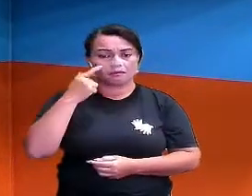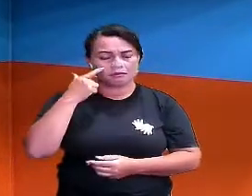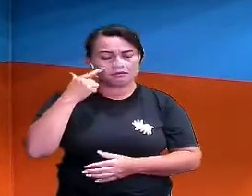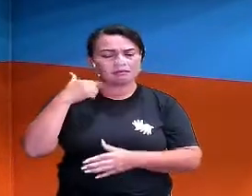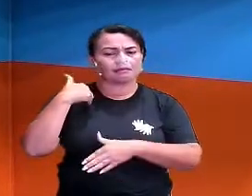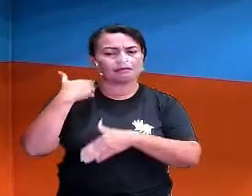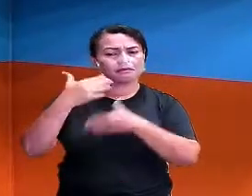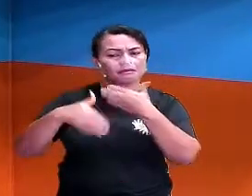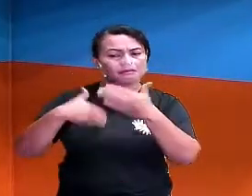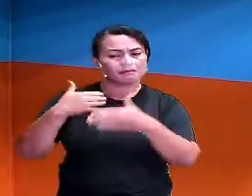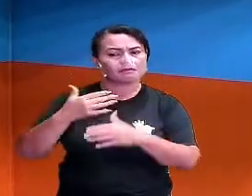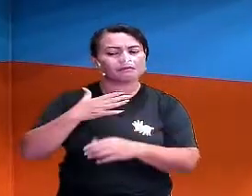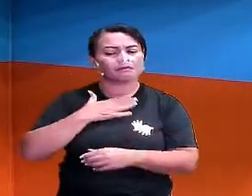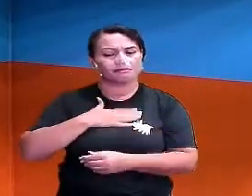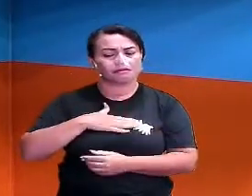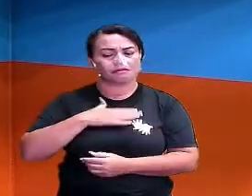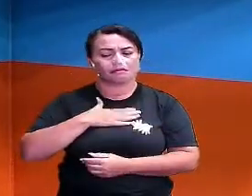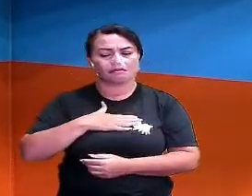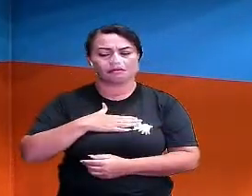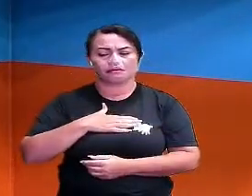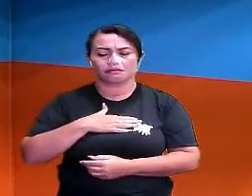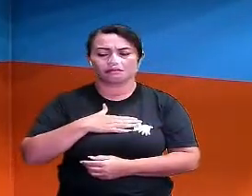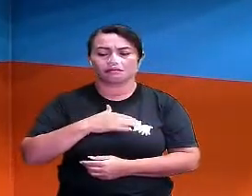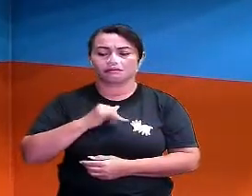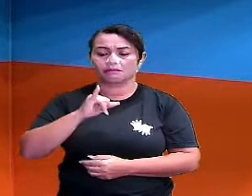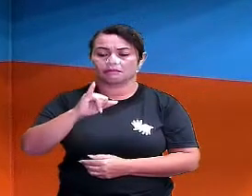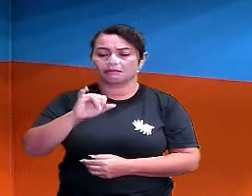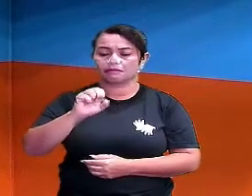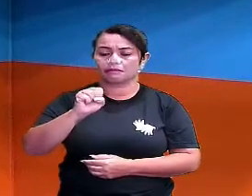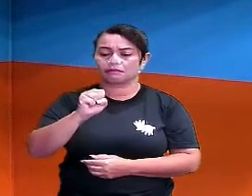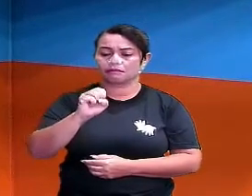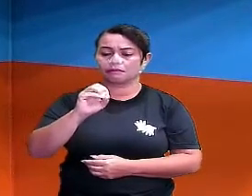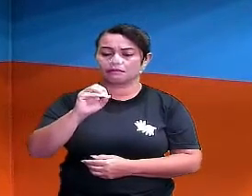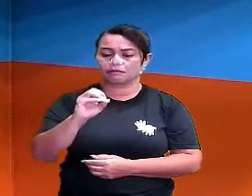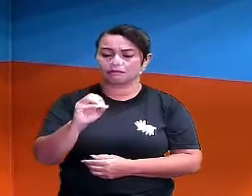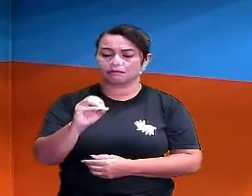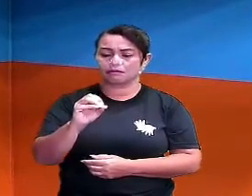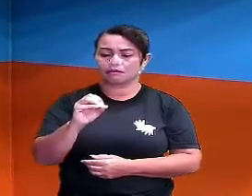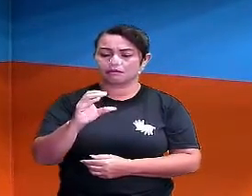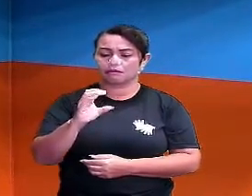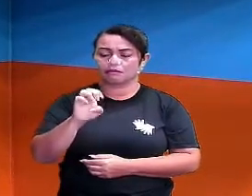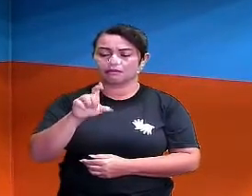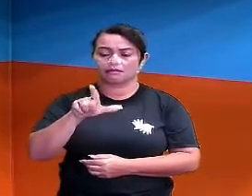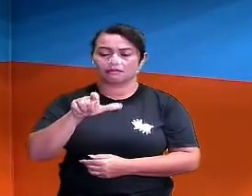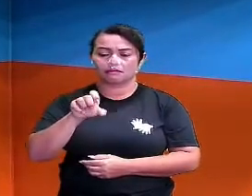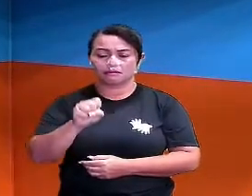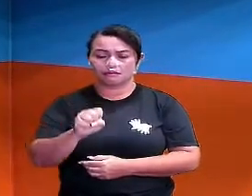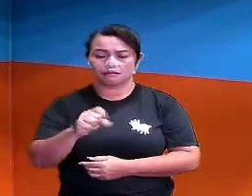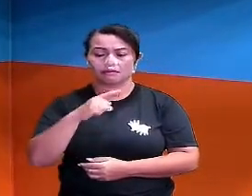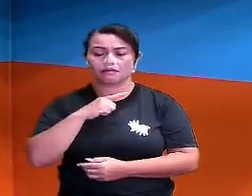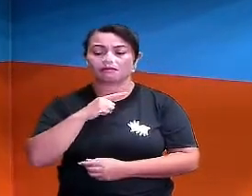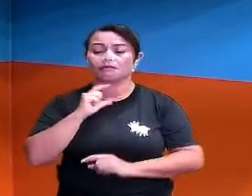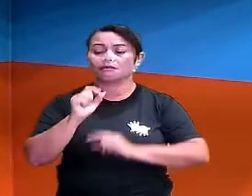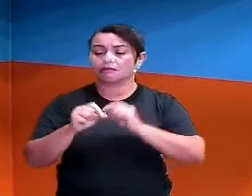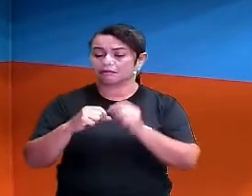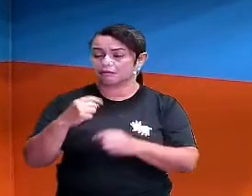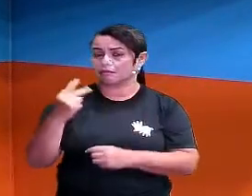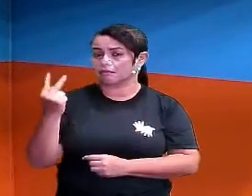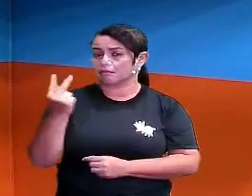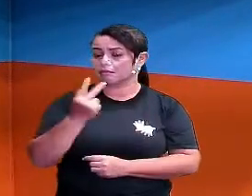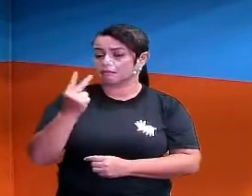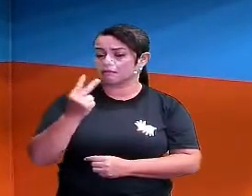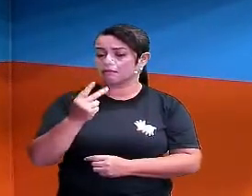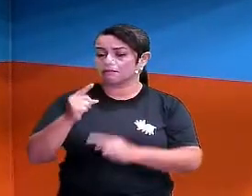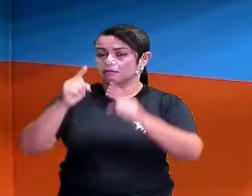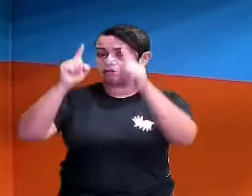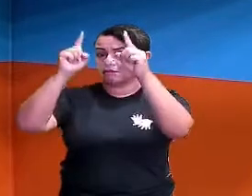muita precisão. Triângulo isósceles. Um triângulo é isósceles quando possui dois lados com